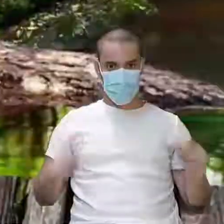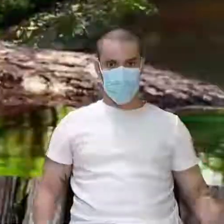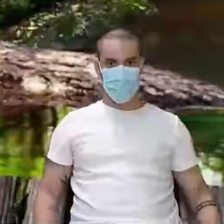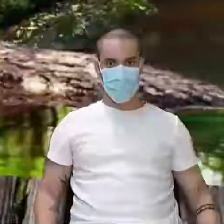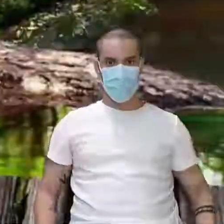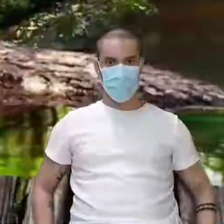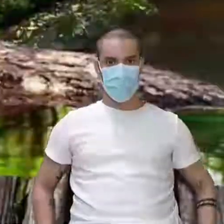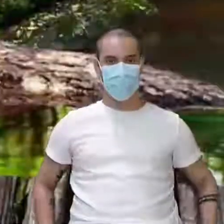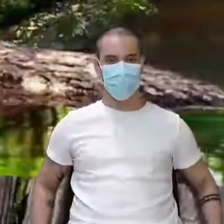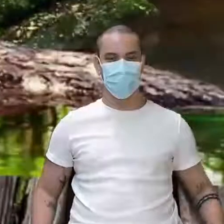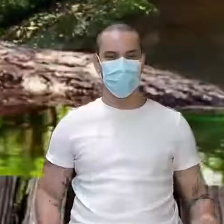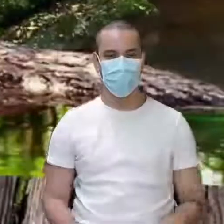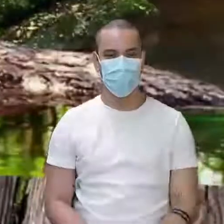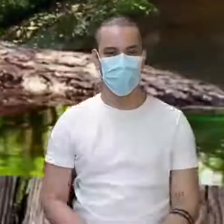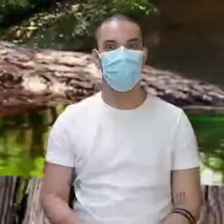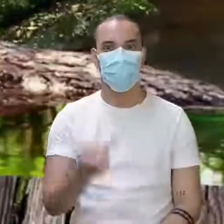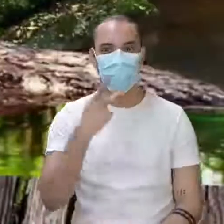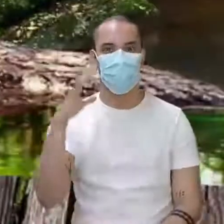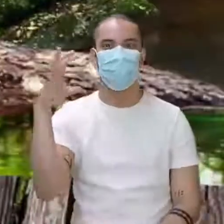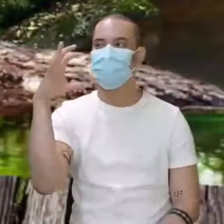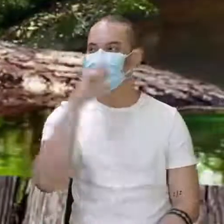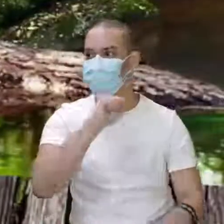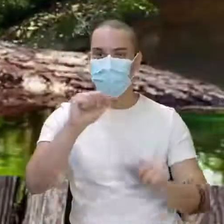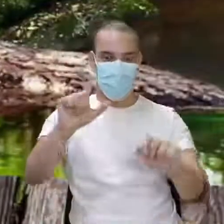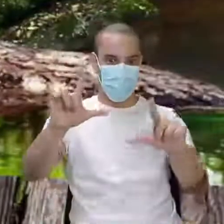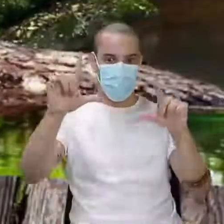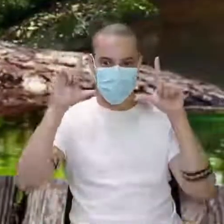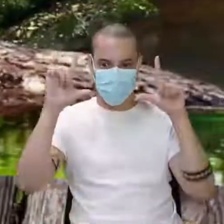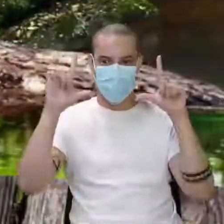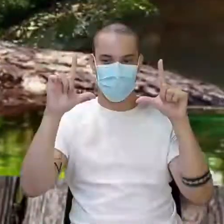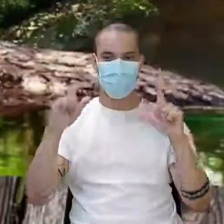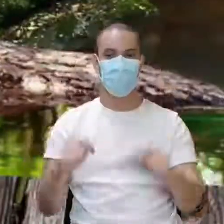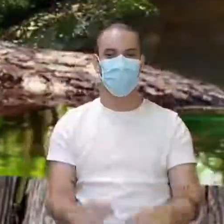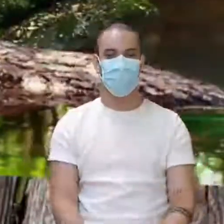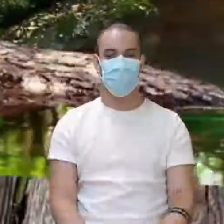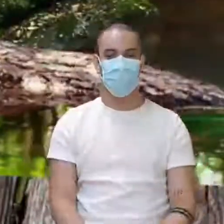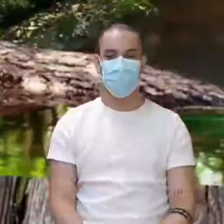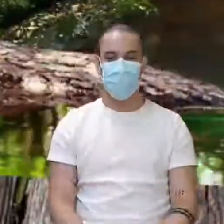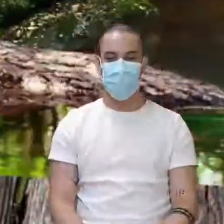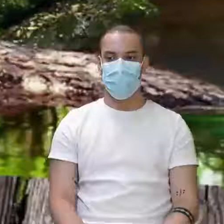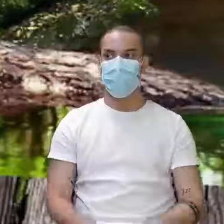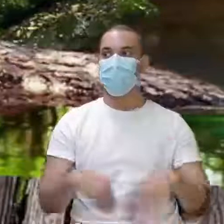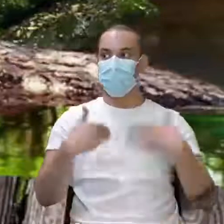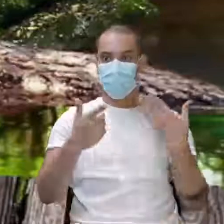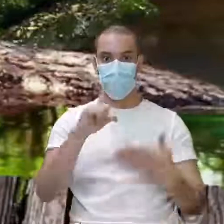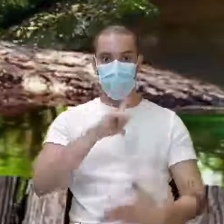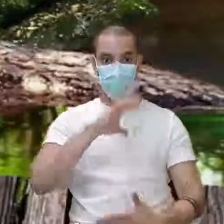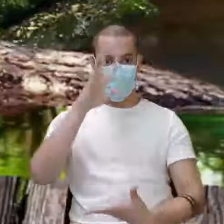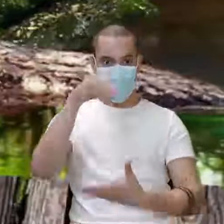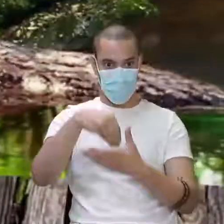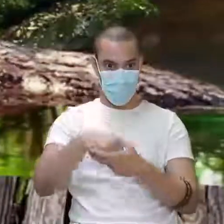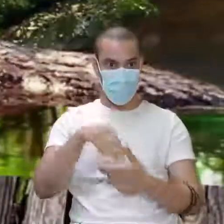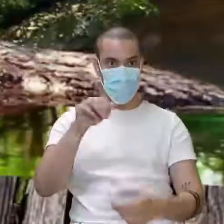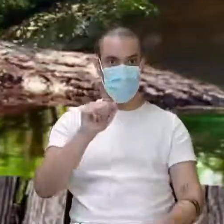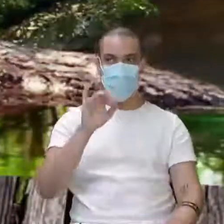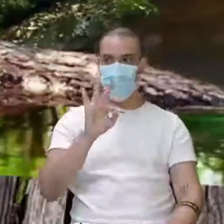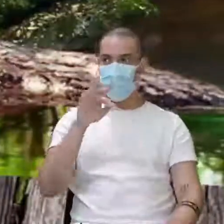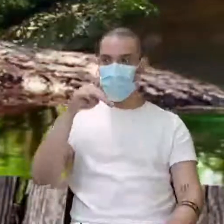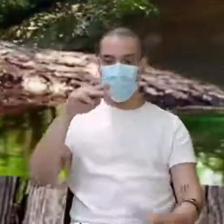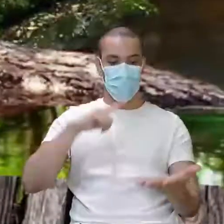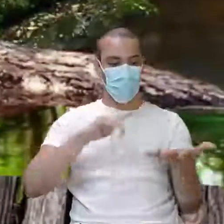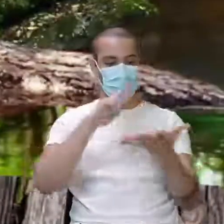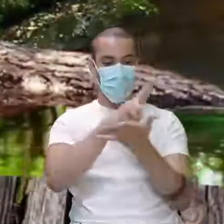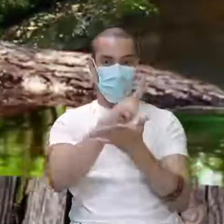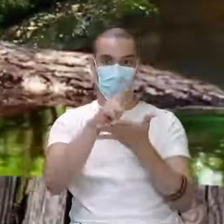Aí ele vai fazer pum. Aí, falei? Lobo é lobo. Aí você tem na atmosfera